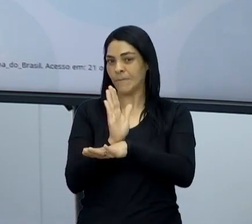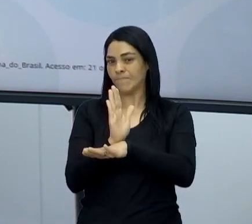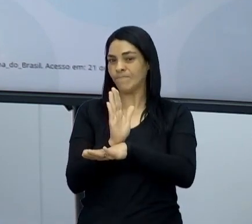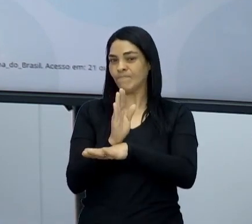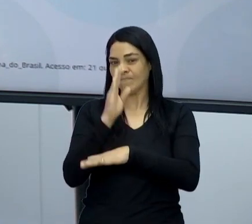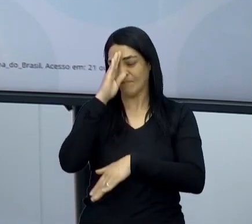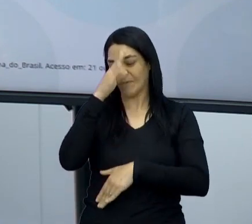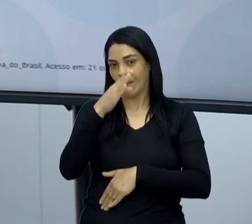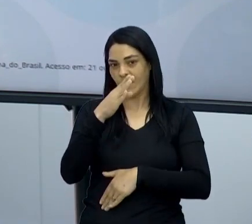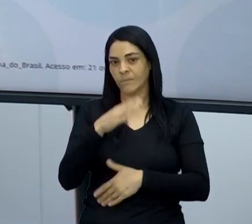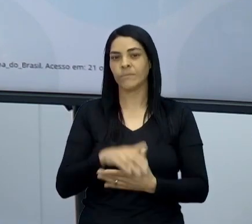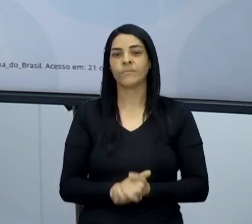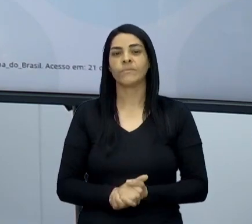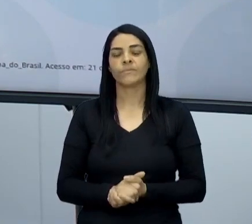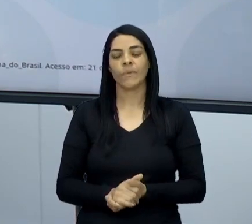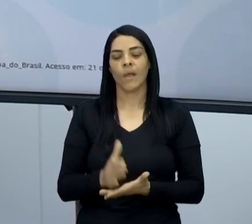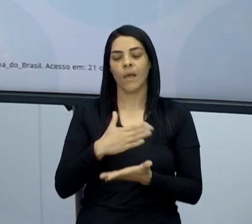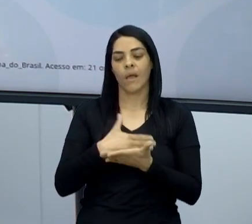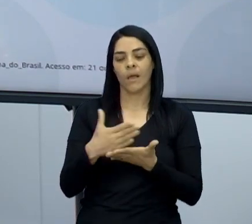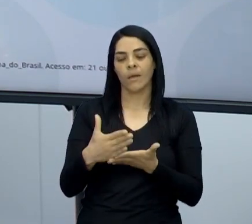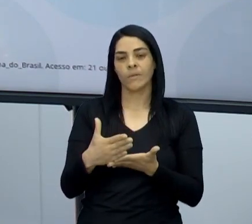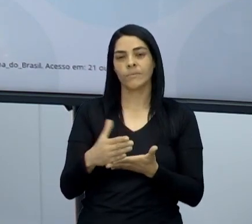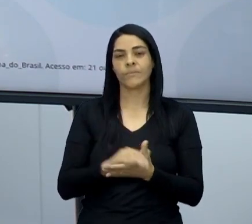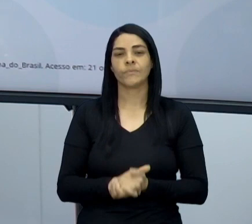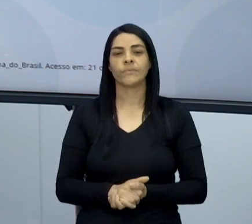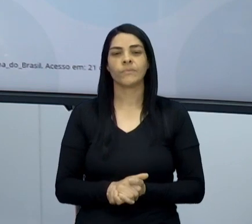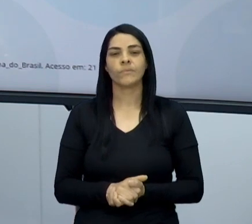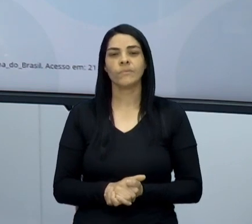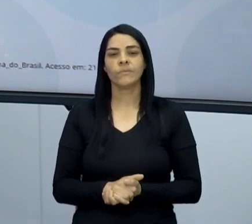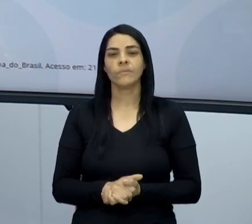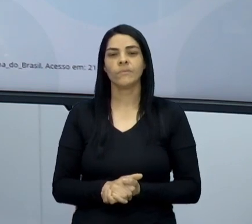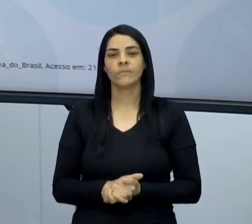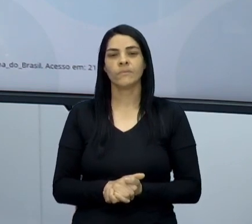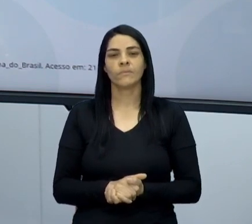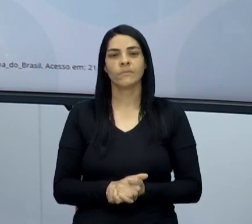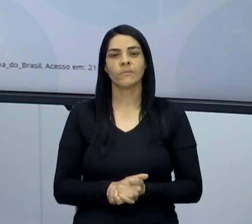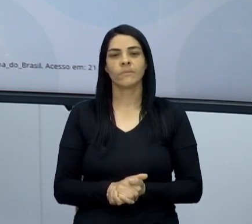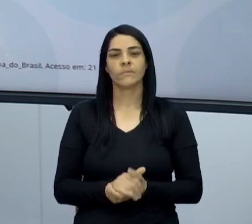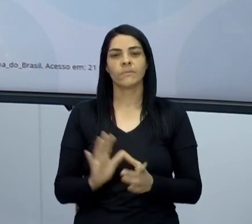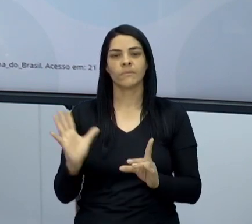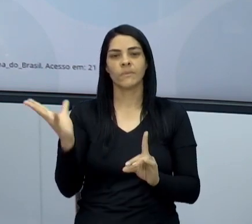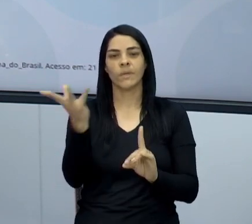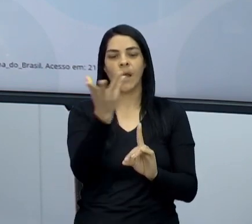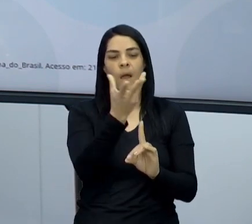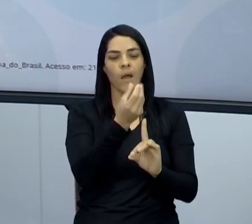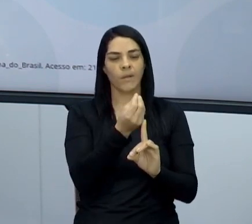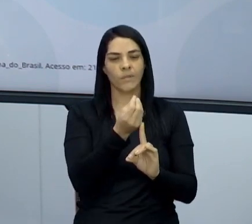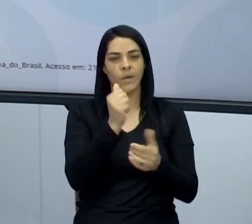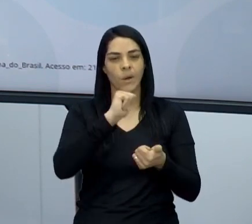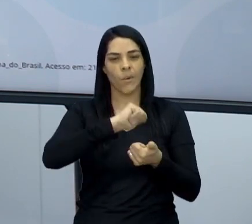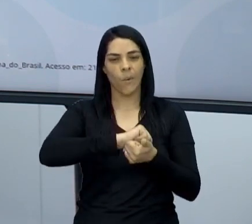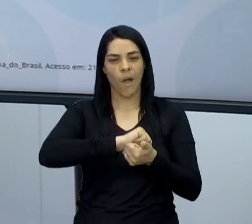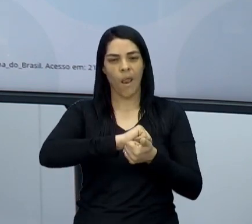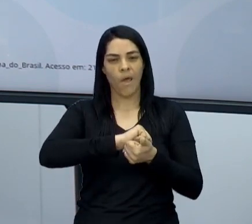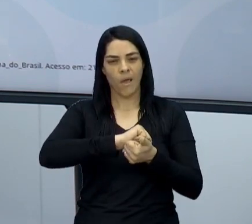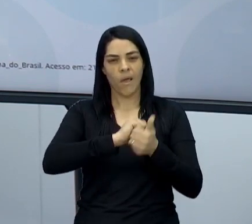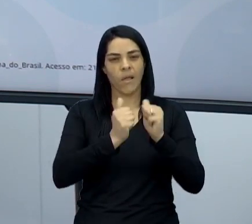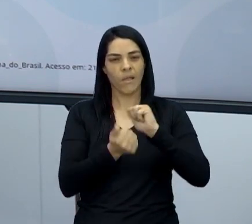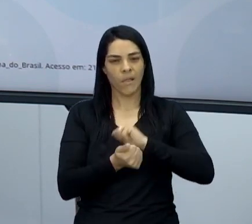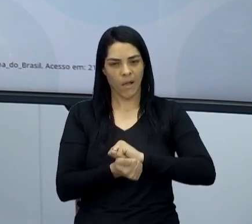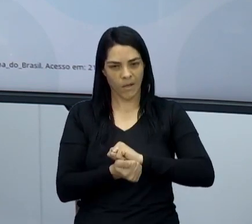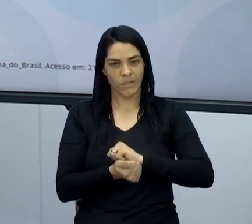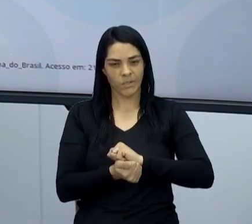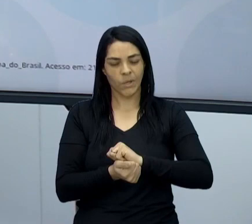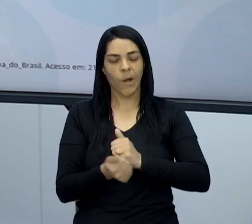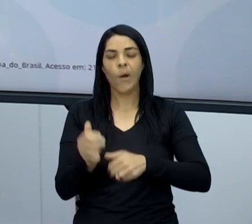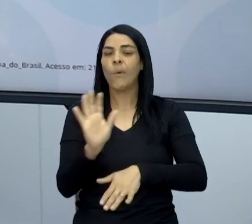princípio, surgiu como arte, como qualidade, como técnica. O cinema bom,